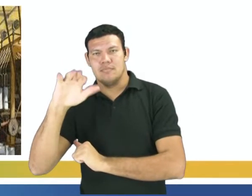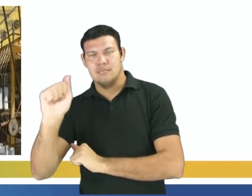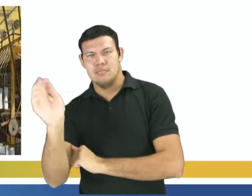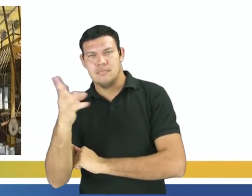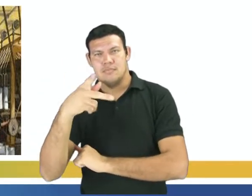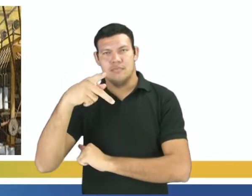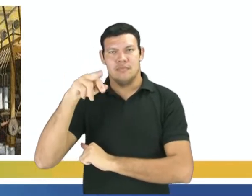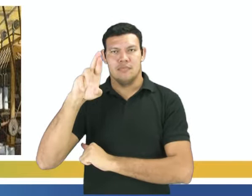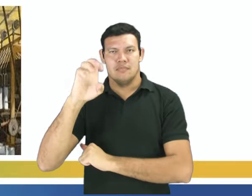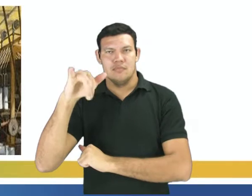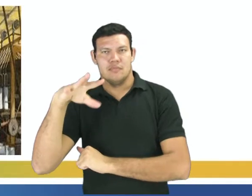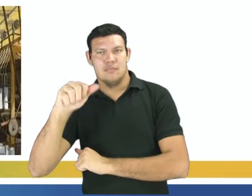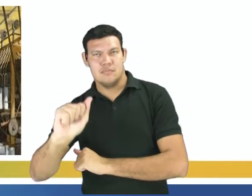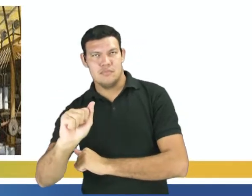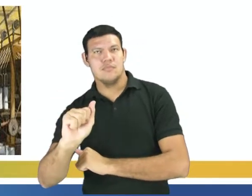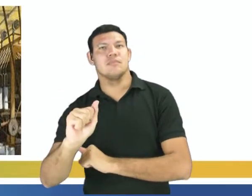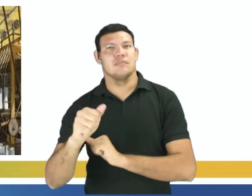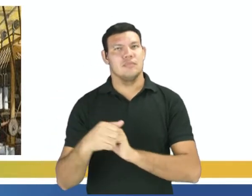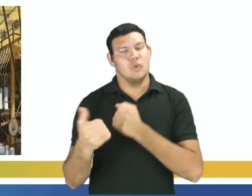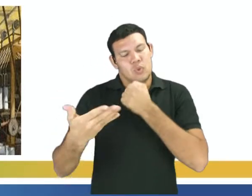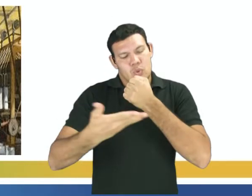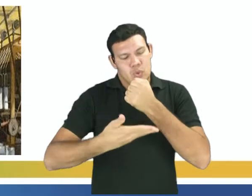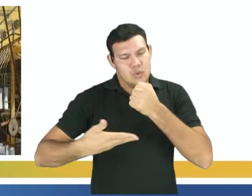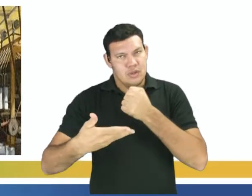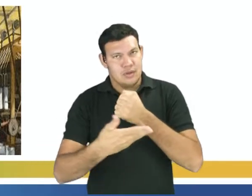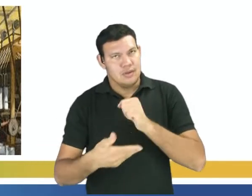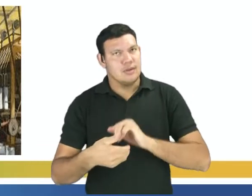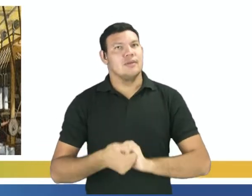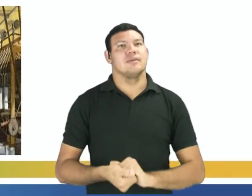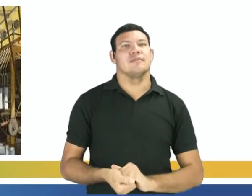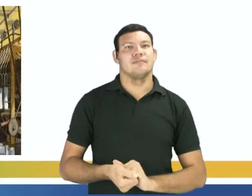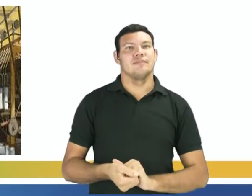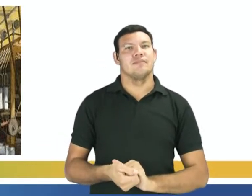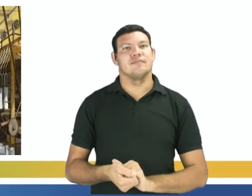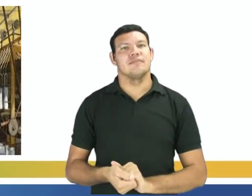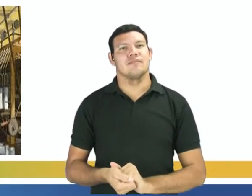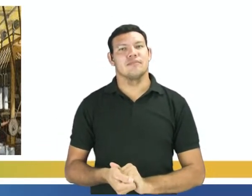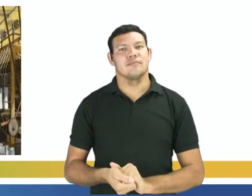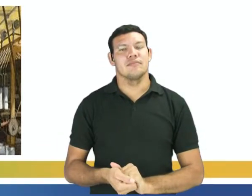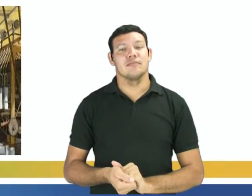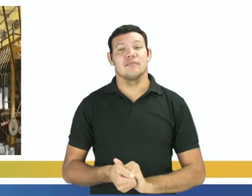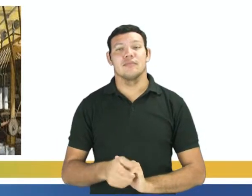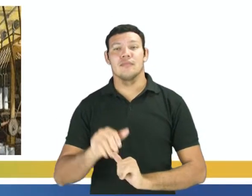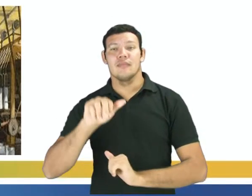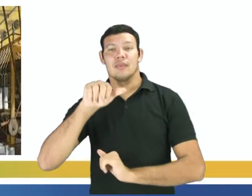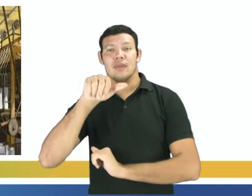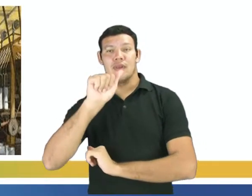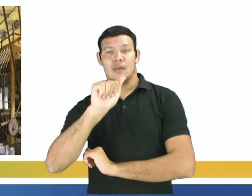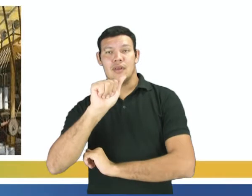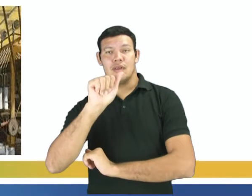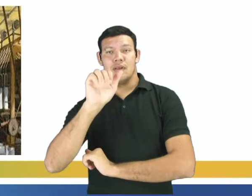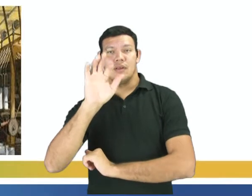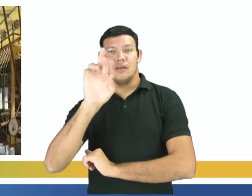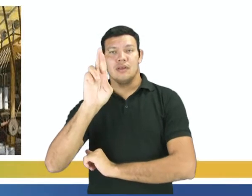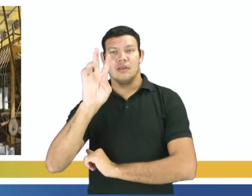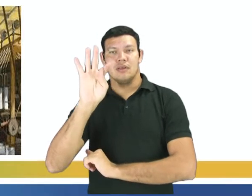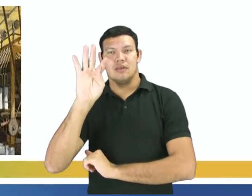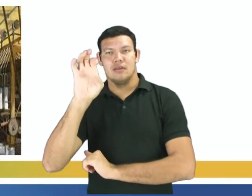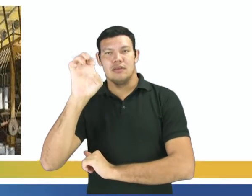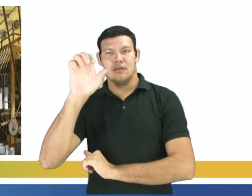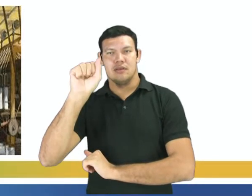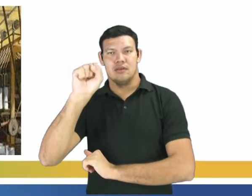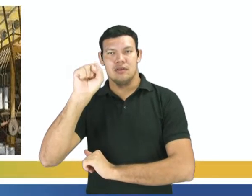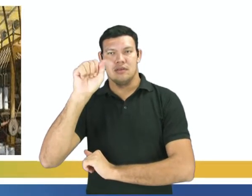sequência básica aí na tela. Artesanato, que é essa figura abaixo, é o trabalho manual, os artesãos